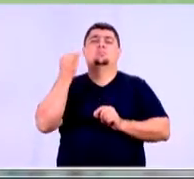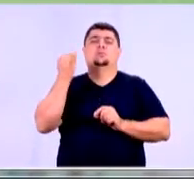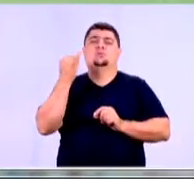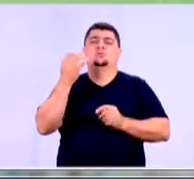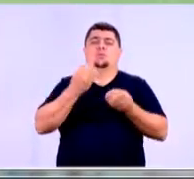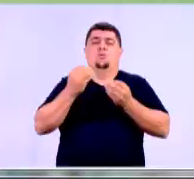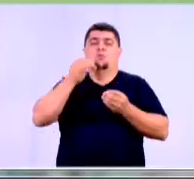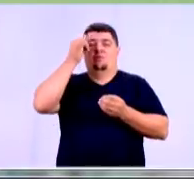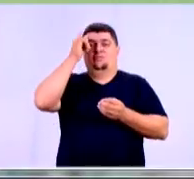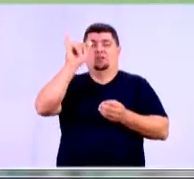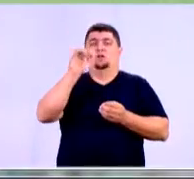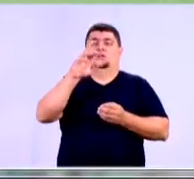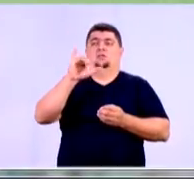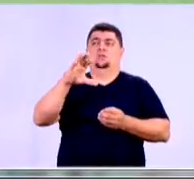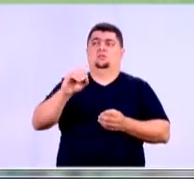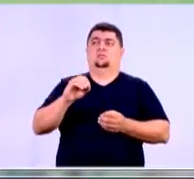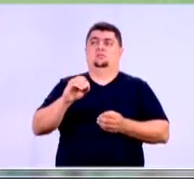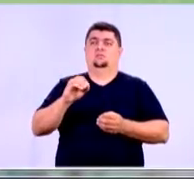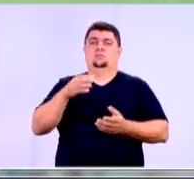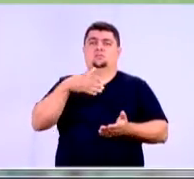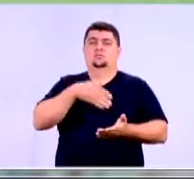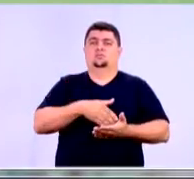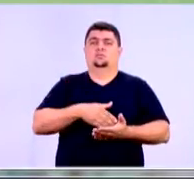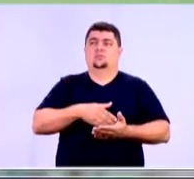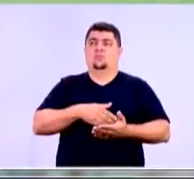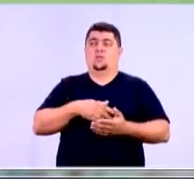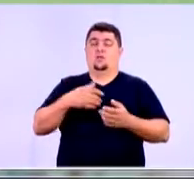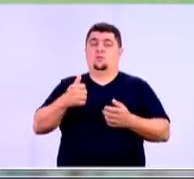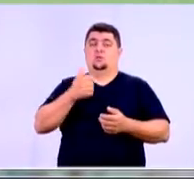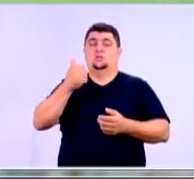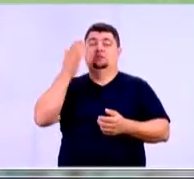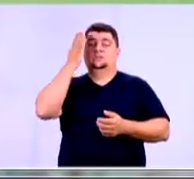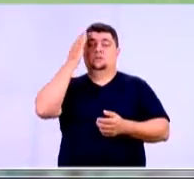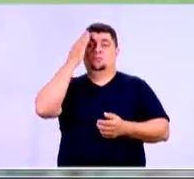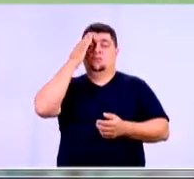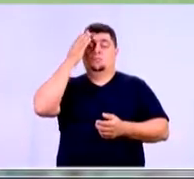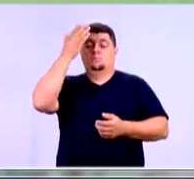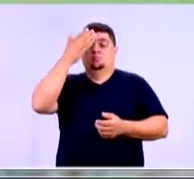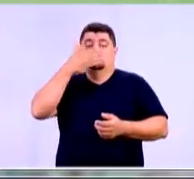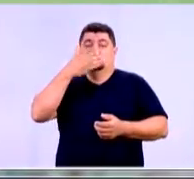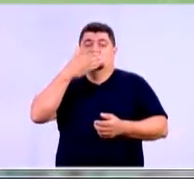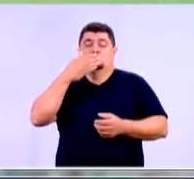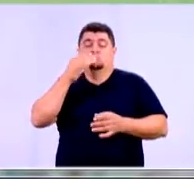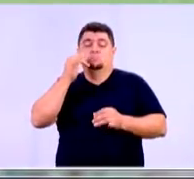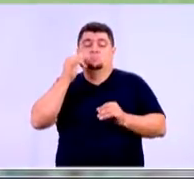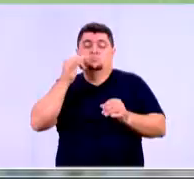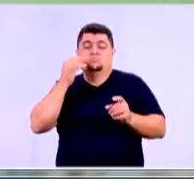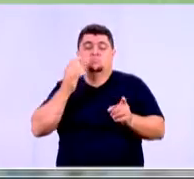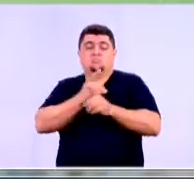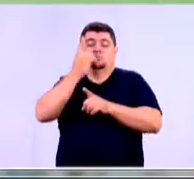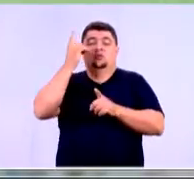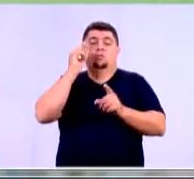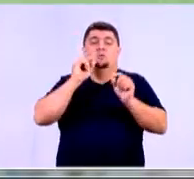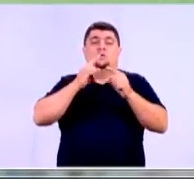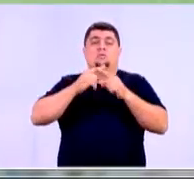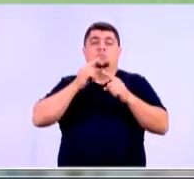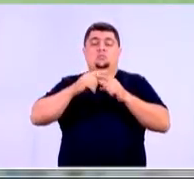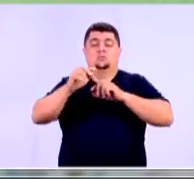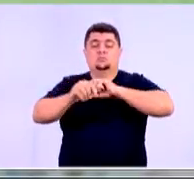para evitar o risco. E por fim, é importante avaliar, identificar e analisar. Avaliar quais